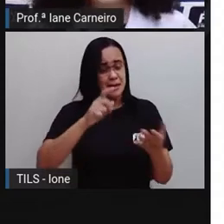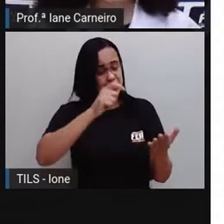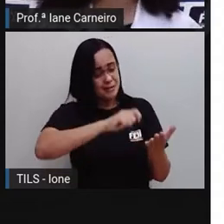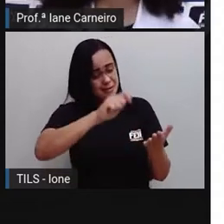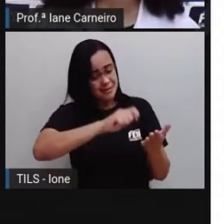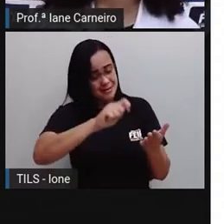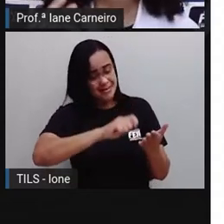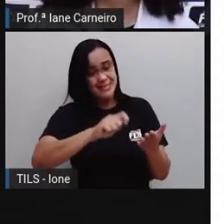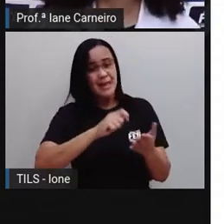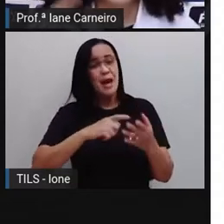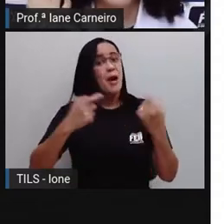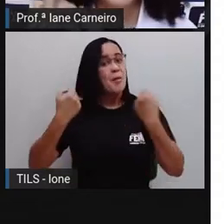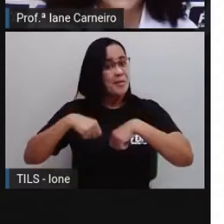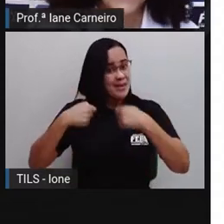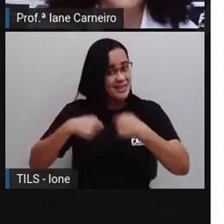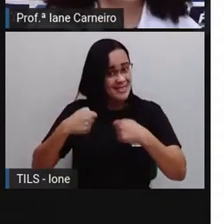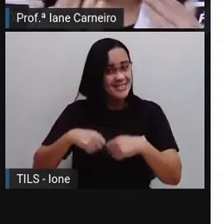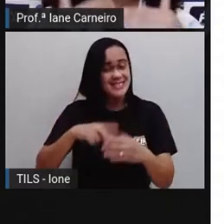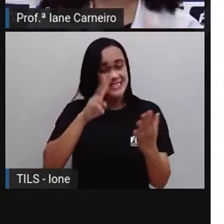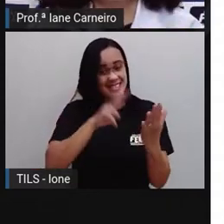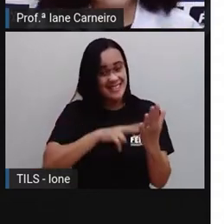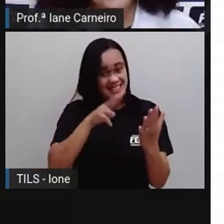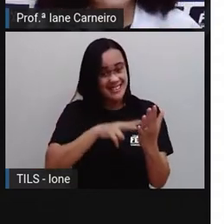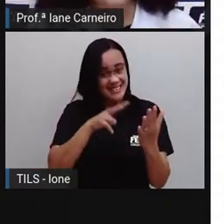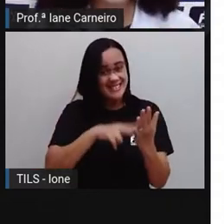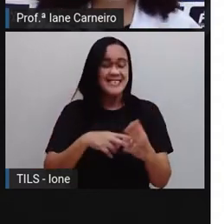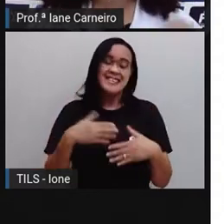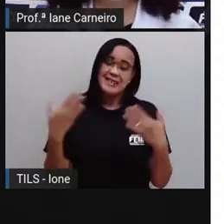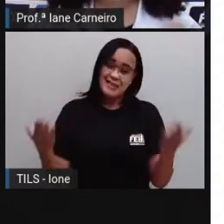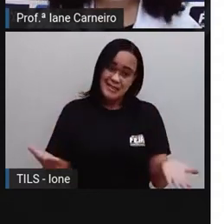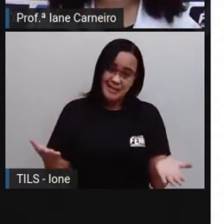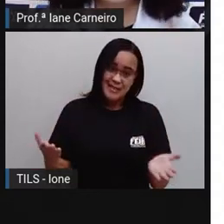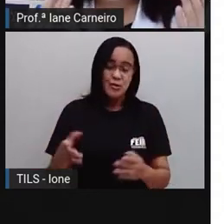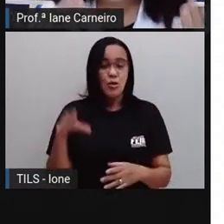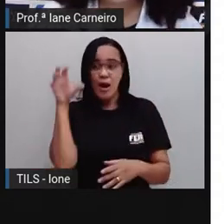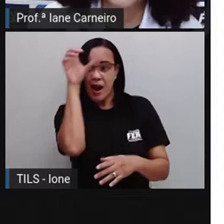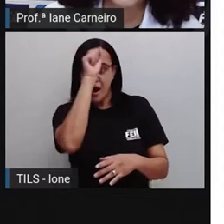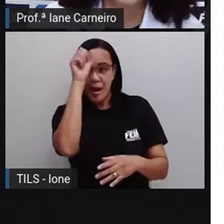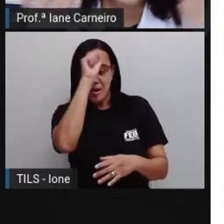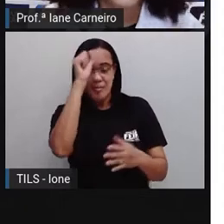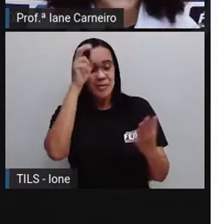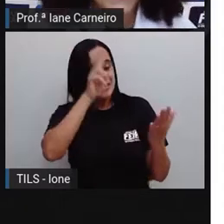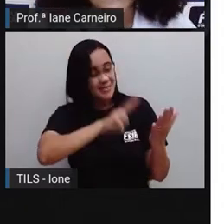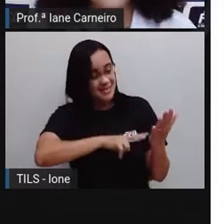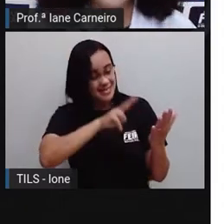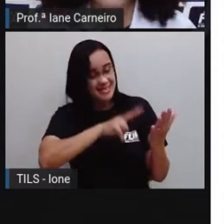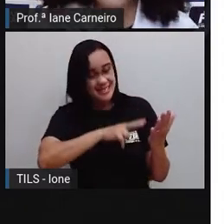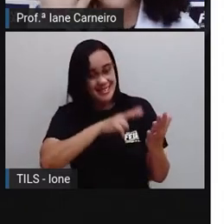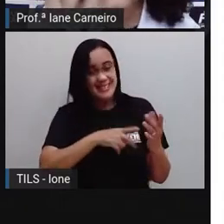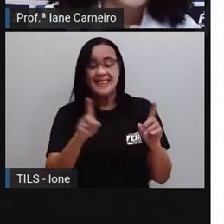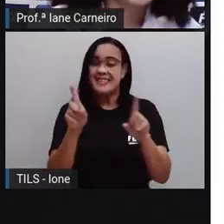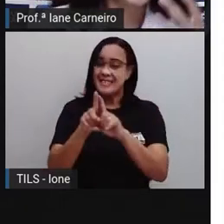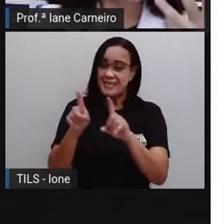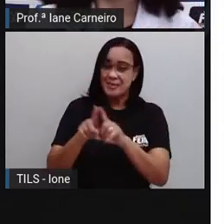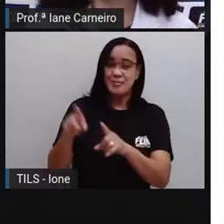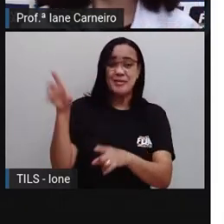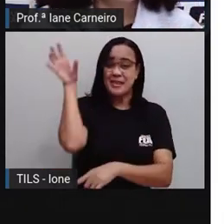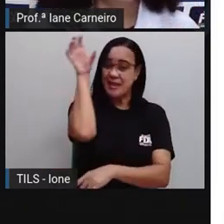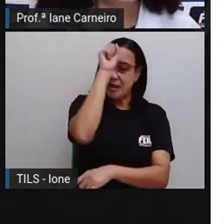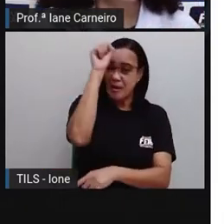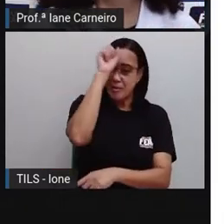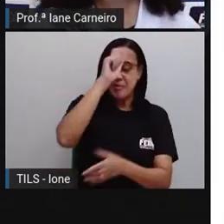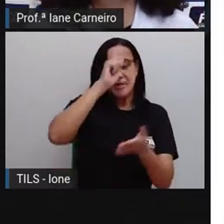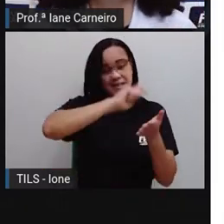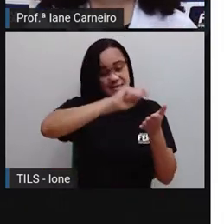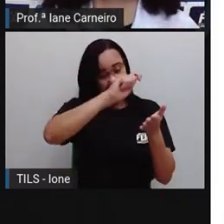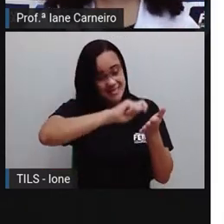também né então a gente aprende a ler escrevendo e a gente aprende a escrever lendo não é uma coisa tem a